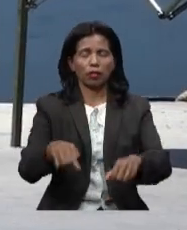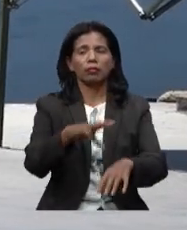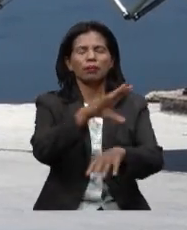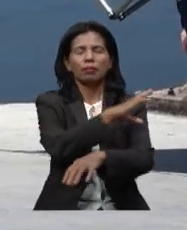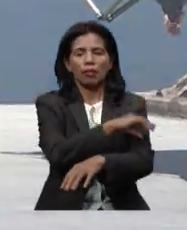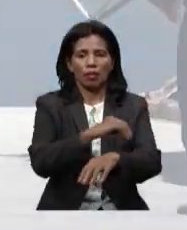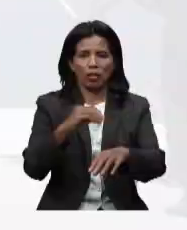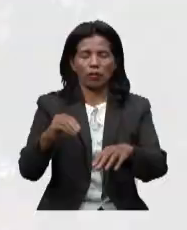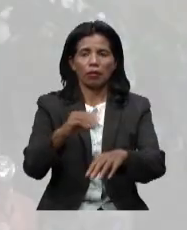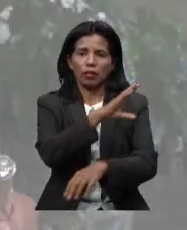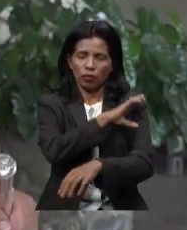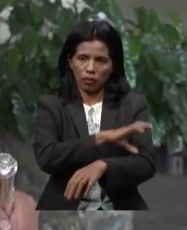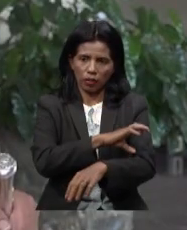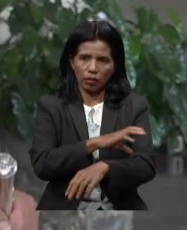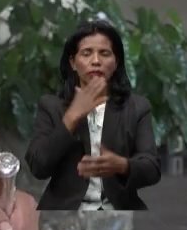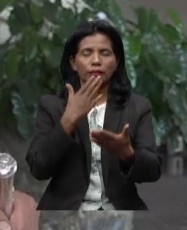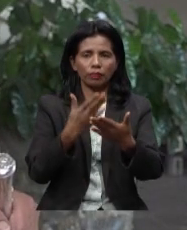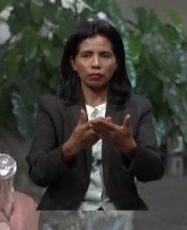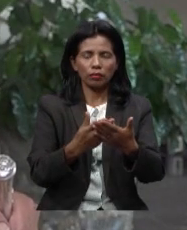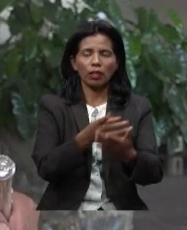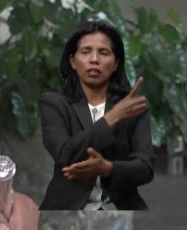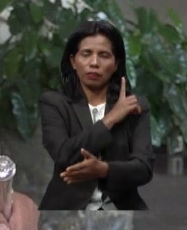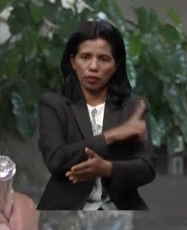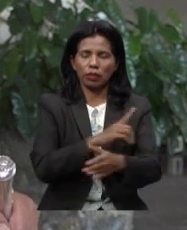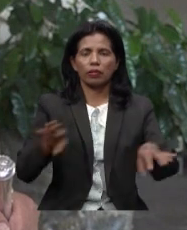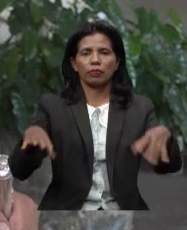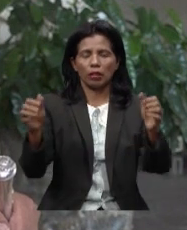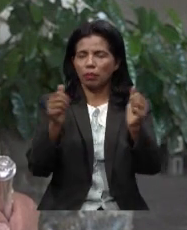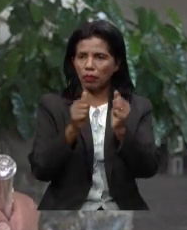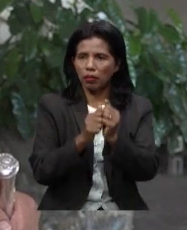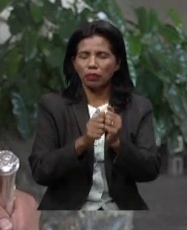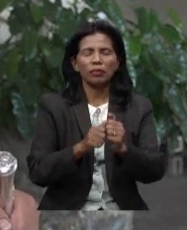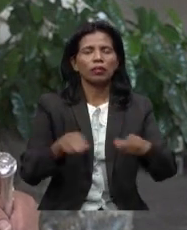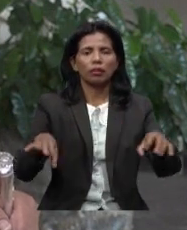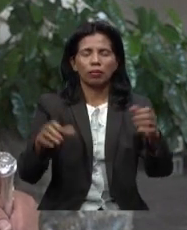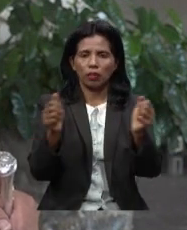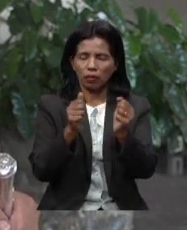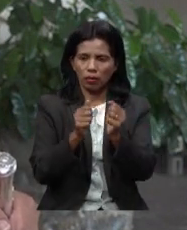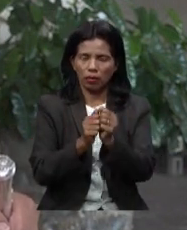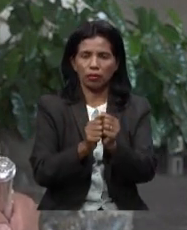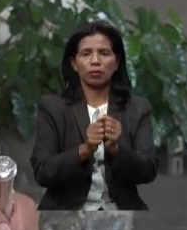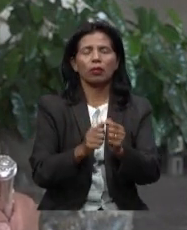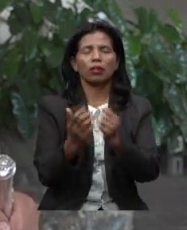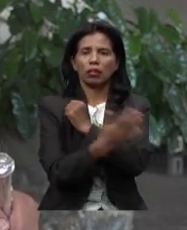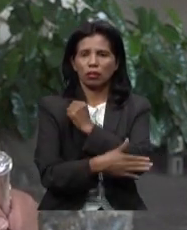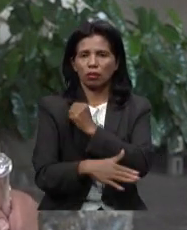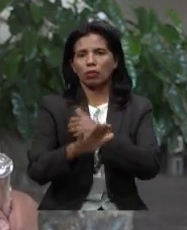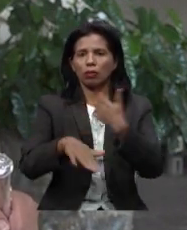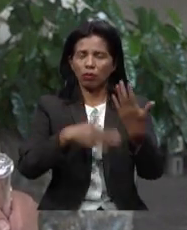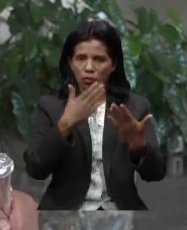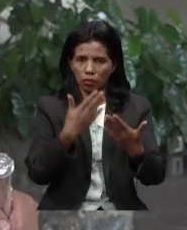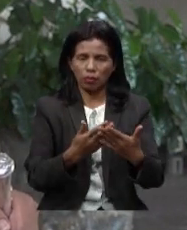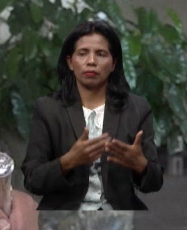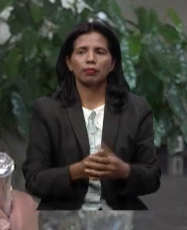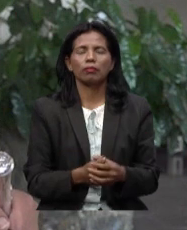conjunta, negale defesa conjunta, cooperação bilateral, multilateral,